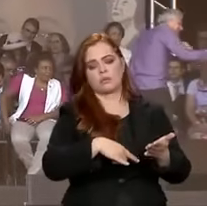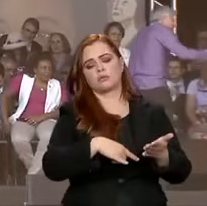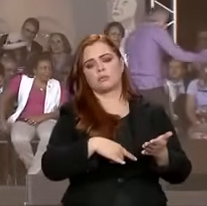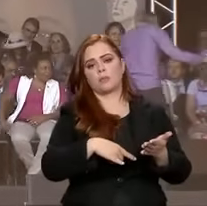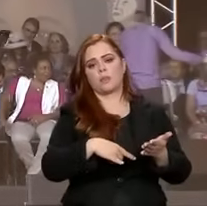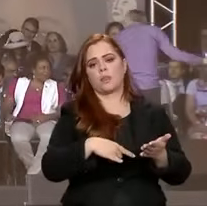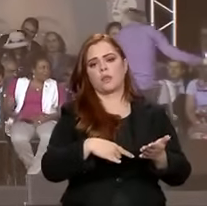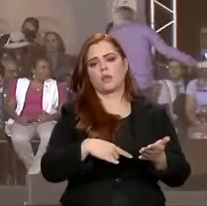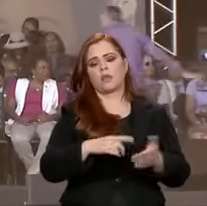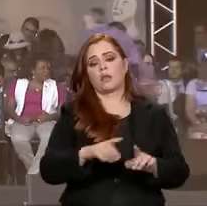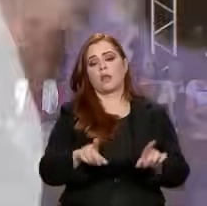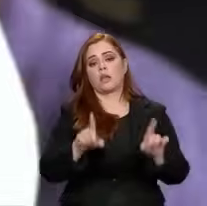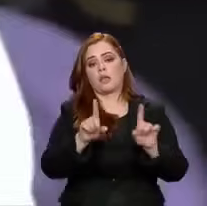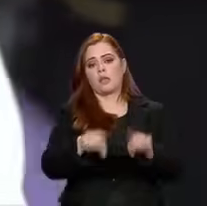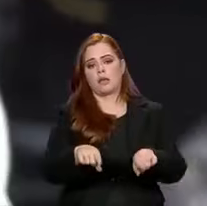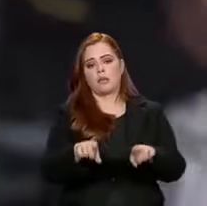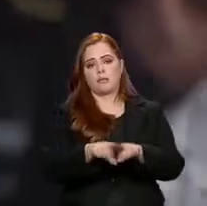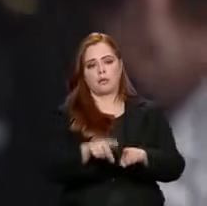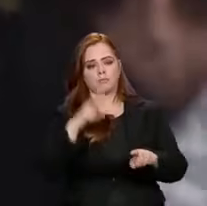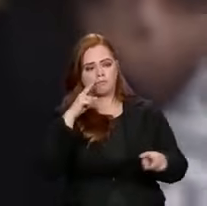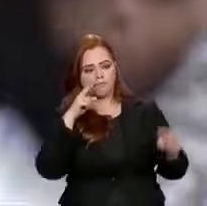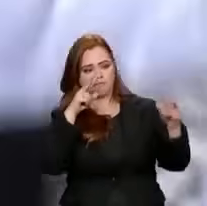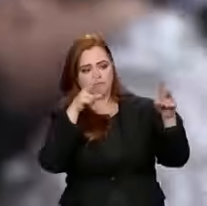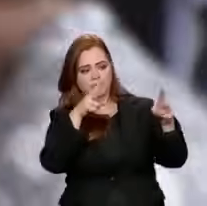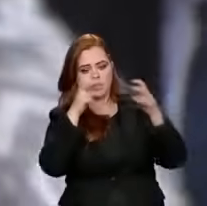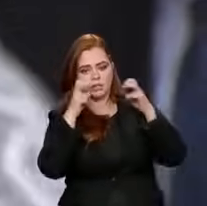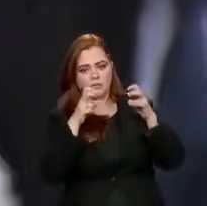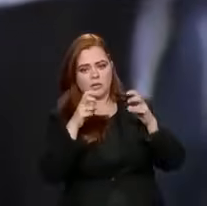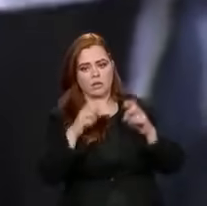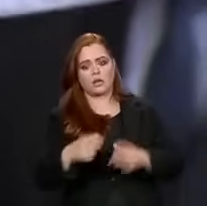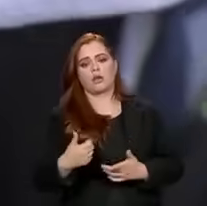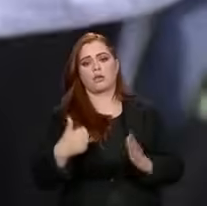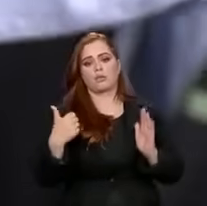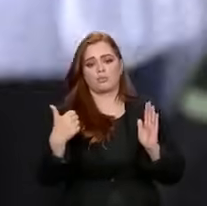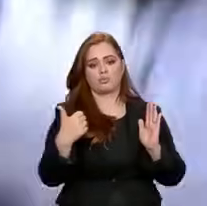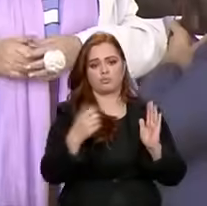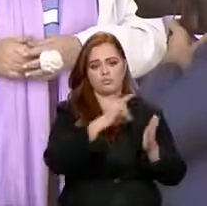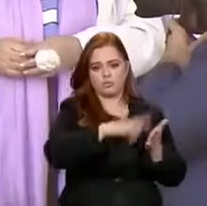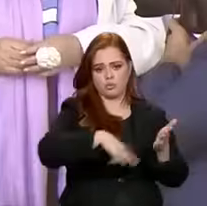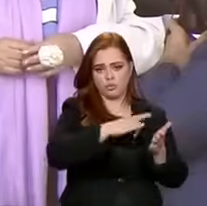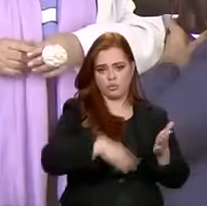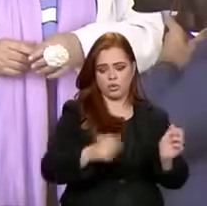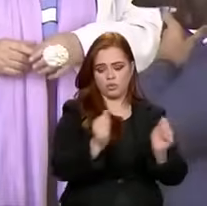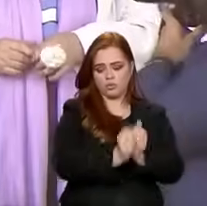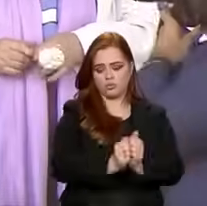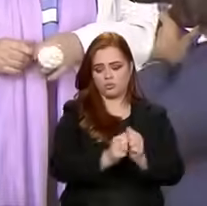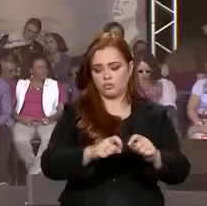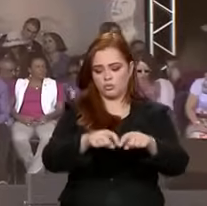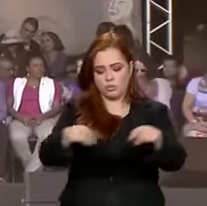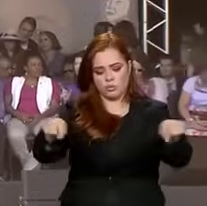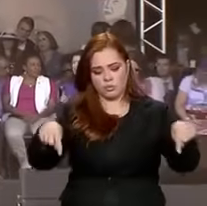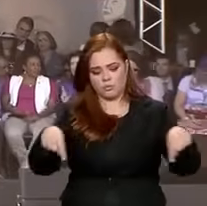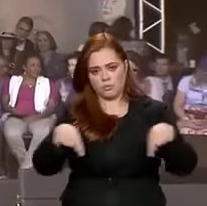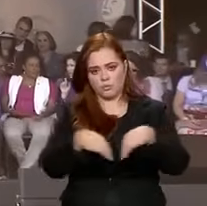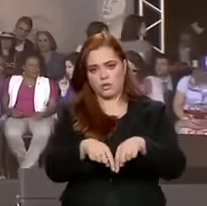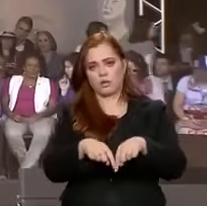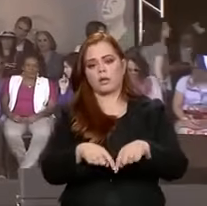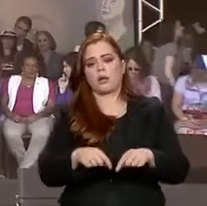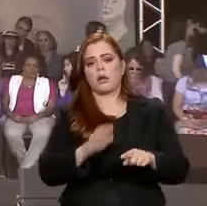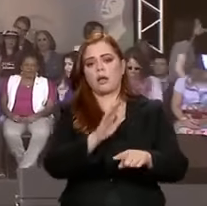o decreto prevê a documentação a titulação conjunta da terra e ao território